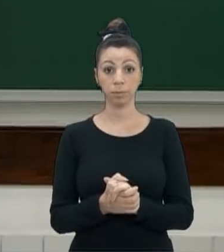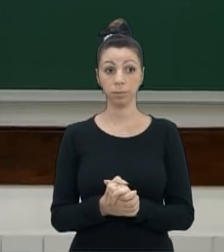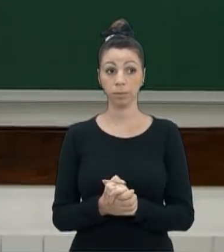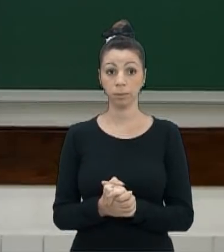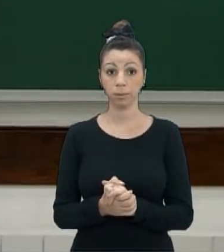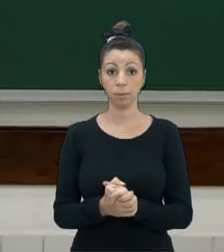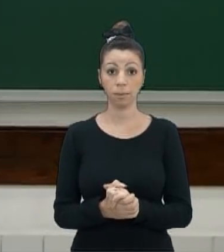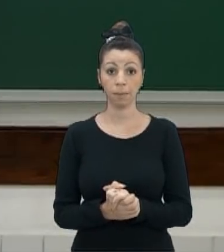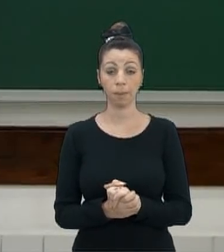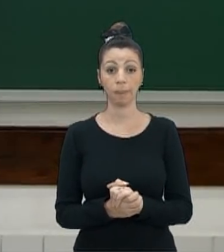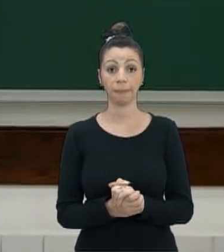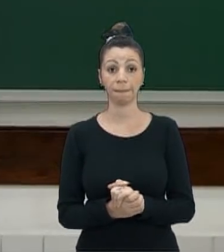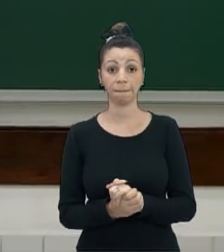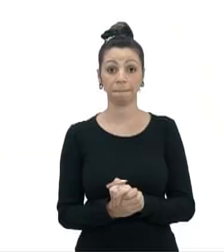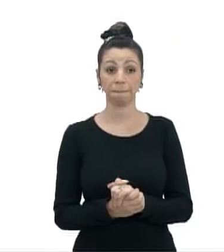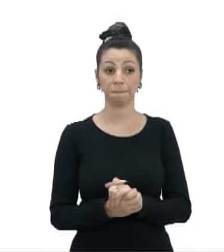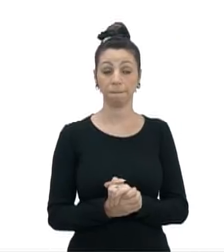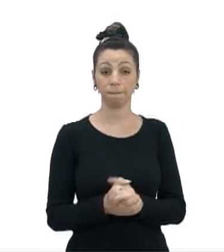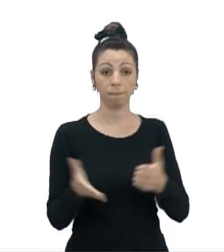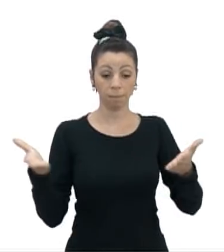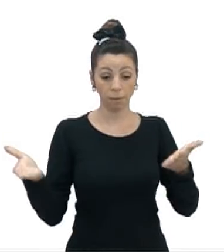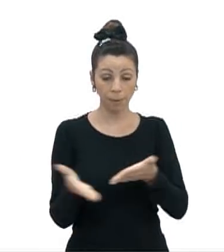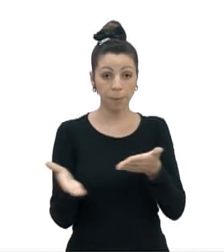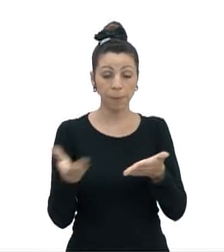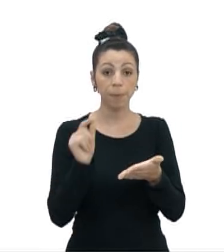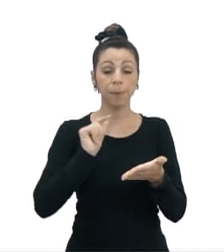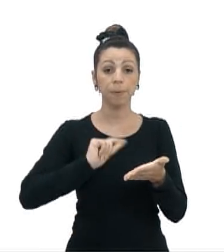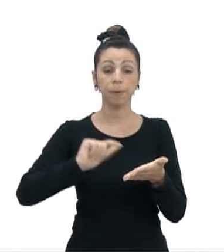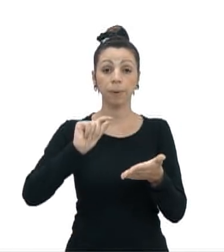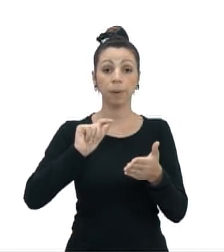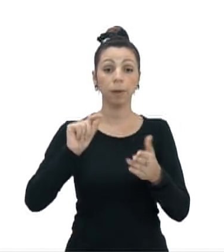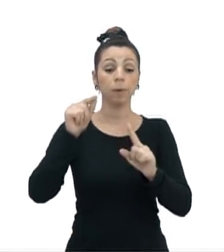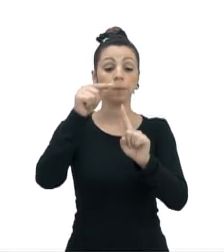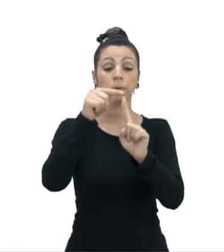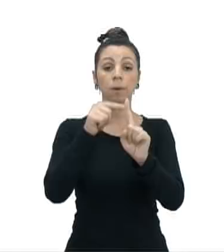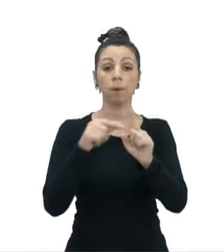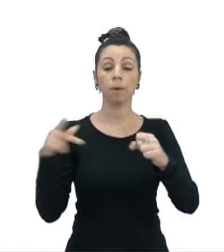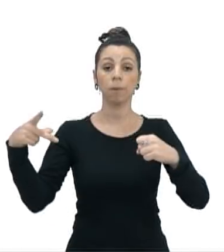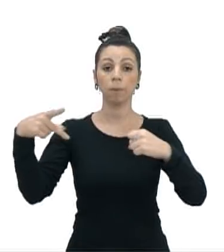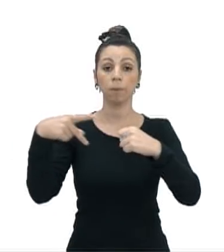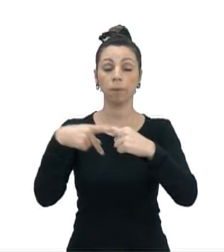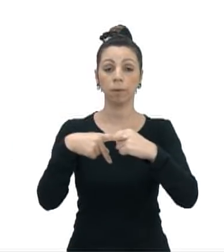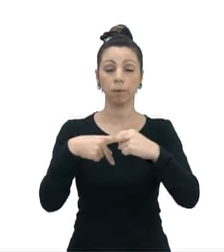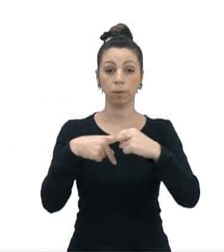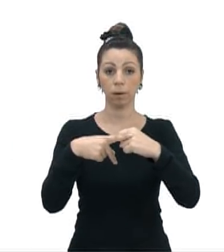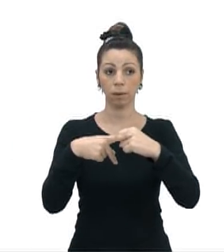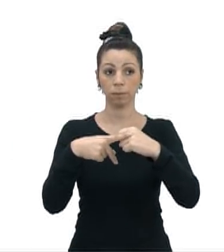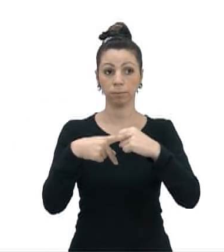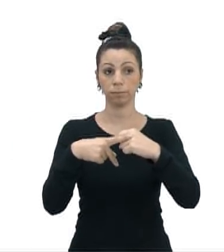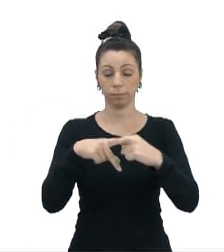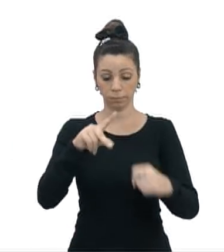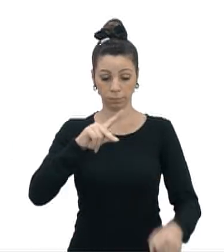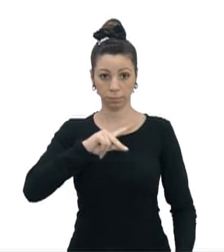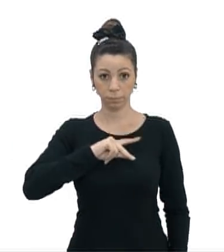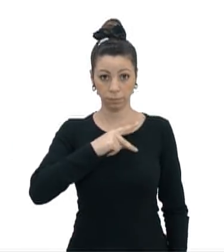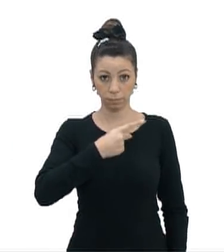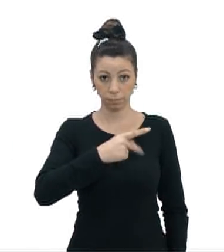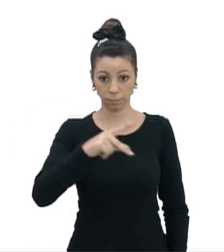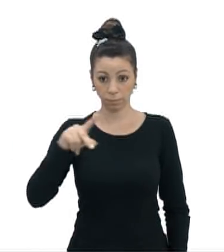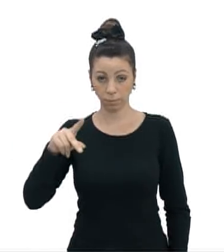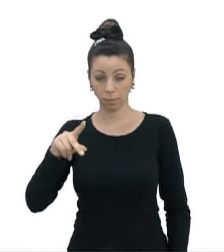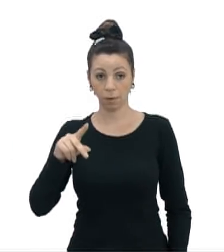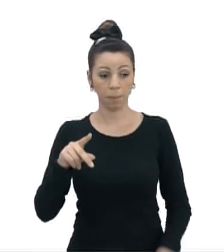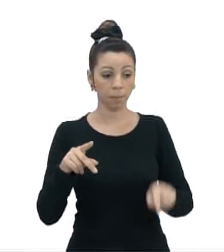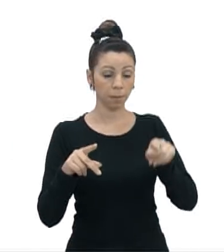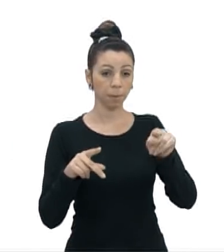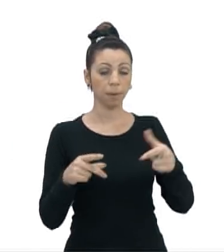aí, hoje nós vamos falar, então, de um tipo de pronome que ele é pessoal, ele se refere à primeira,